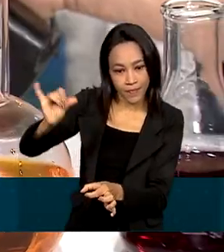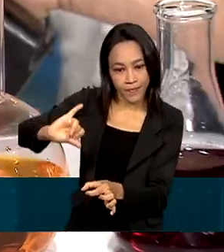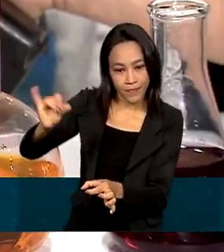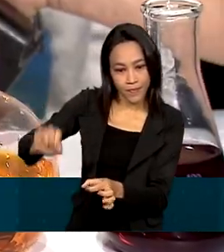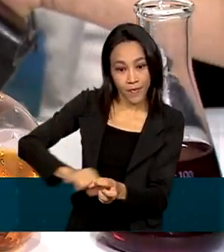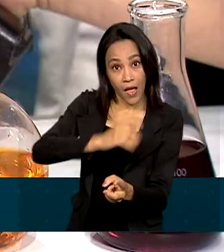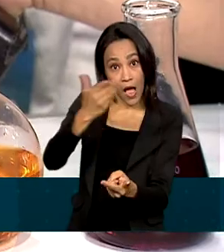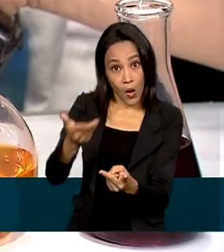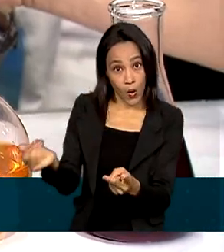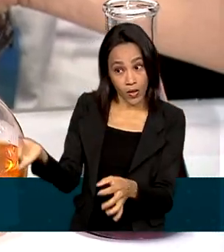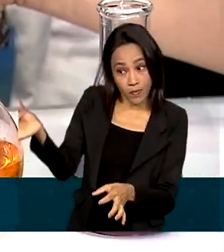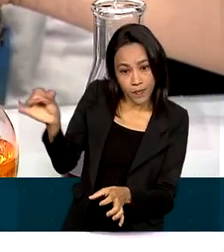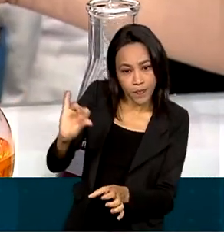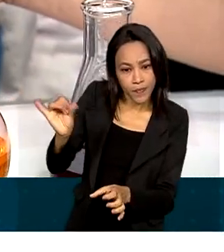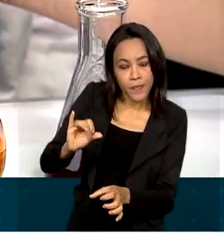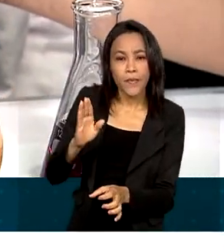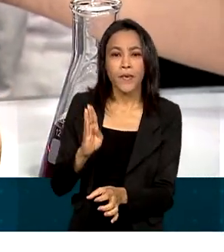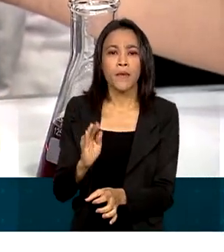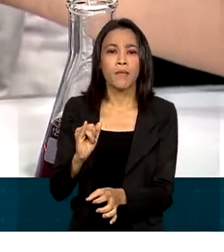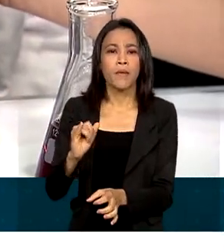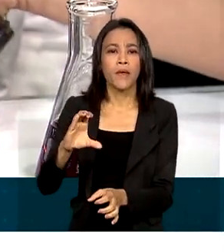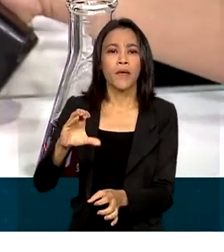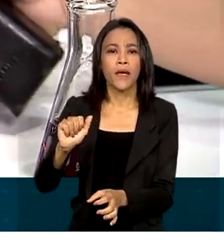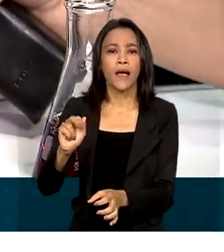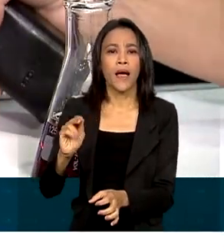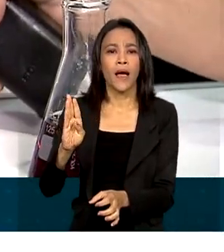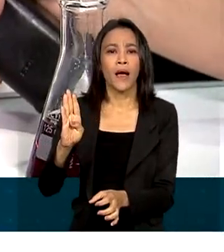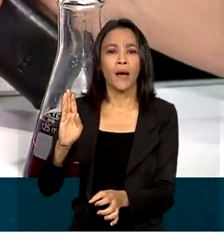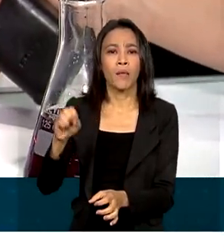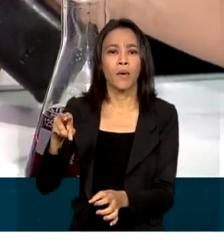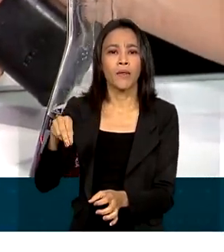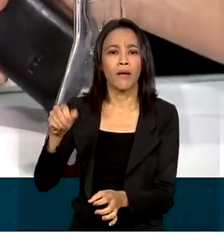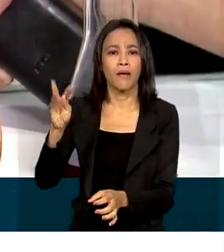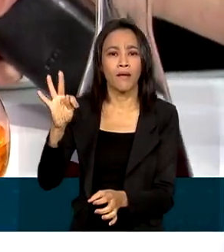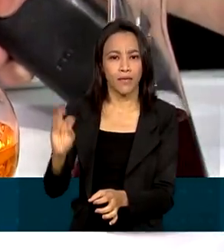Aí agora eu vou colocar o bicarbonato de sódio.